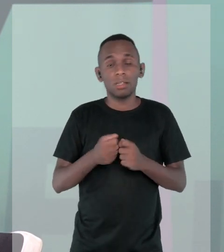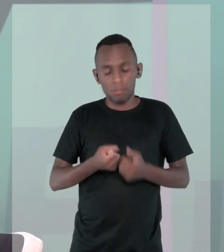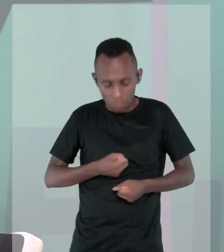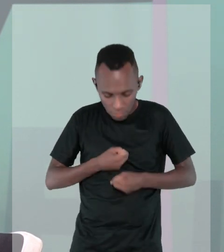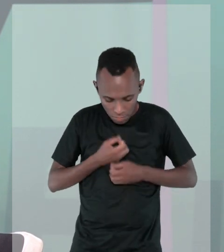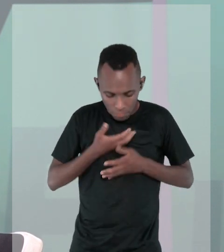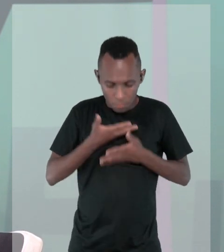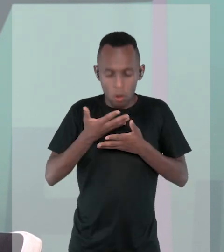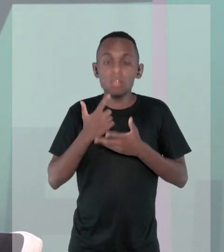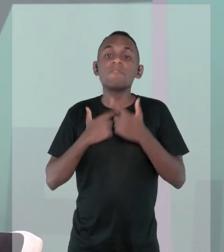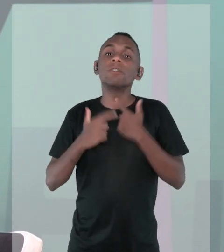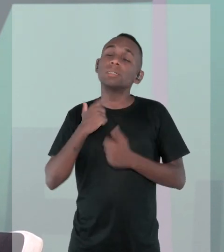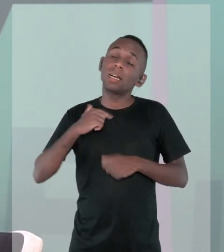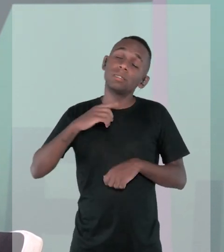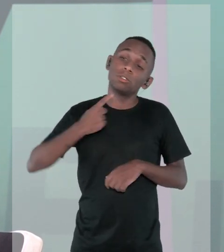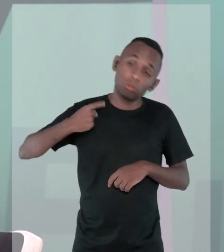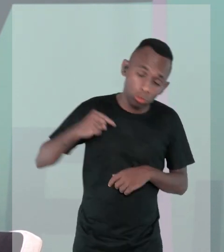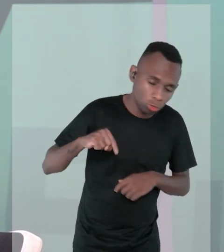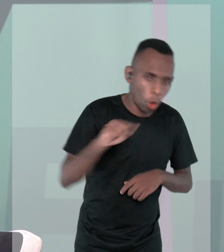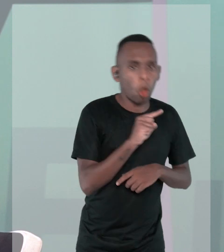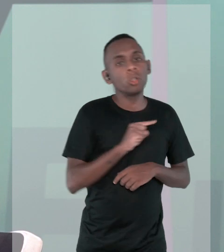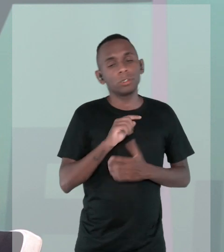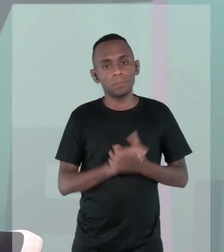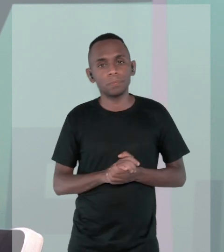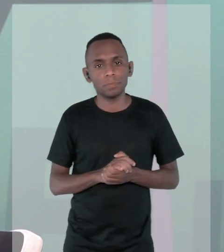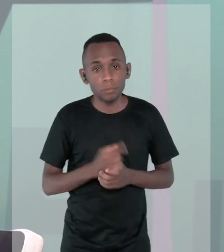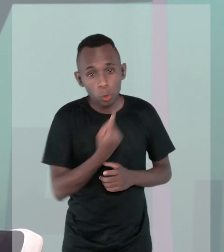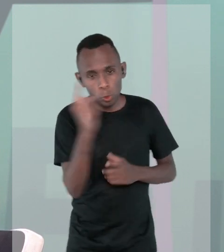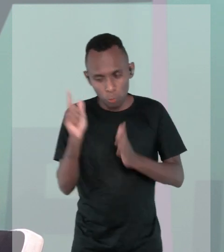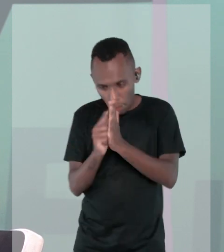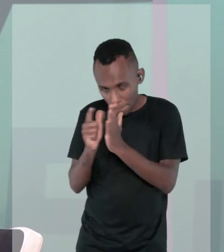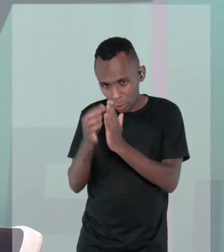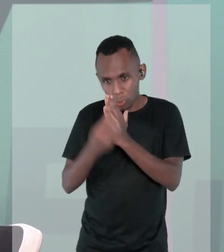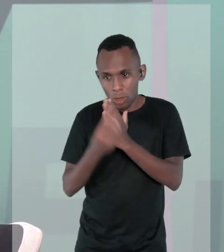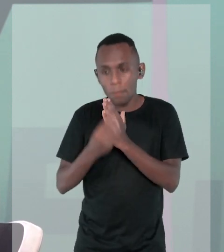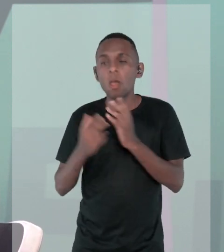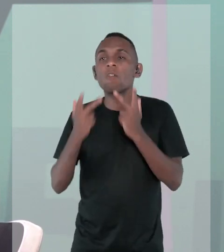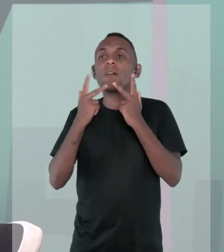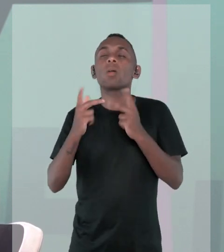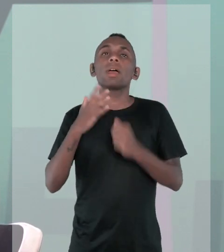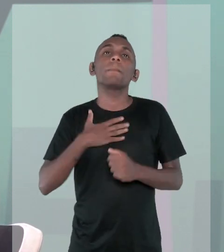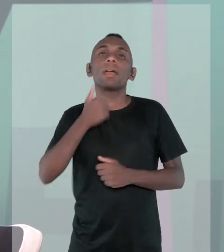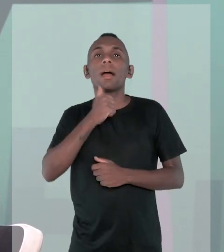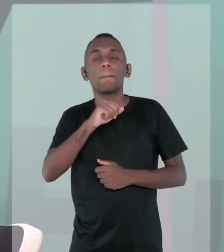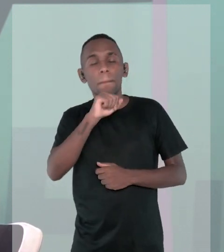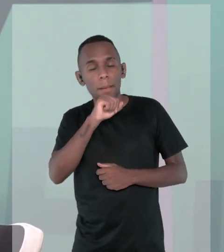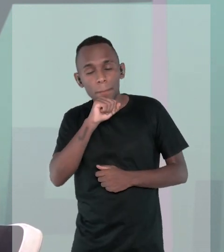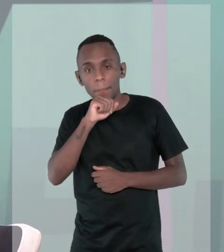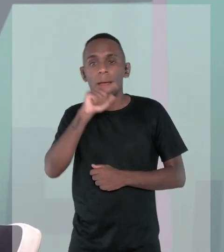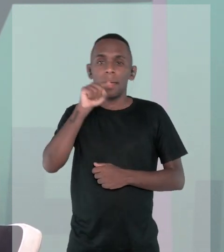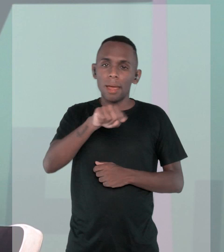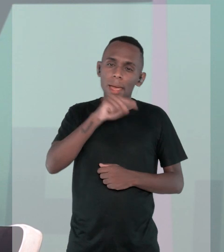da gente. Isso brota, eu brinco, a última página do livro eu falo, a minha mãe, Simone, que está aqui, foi